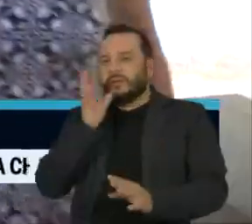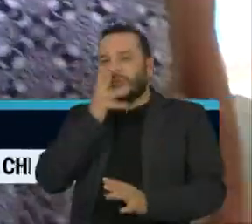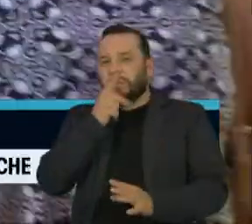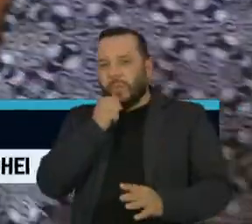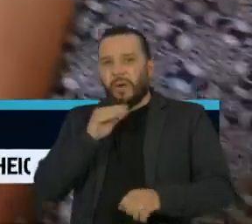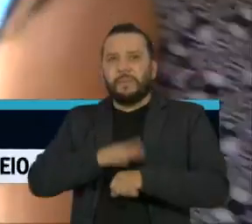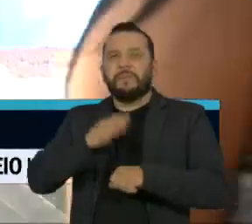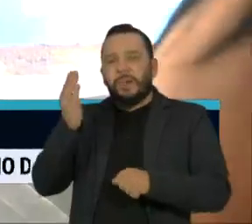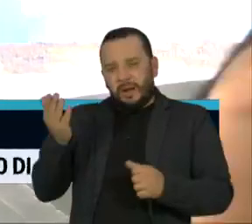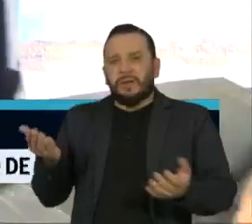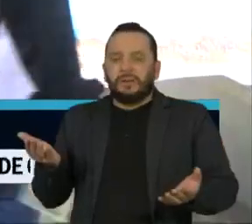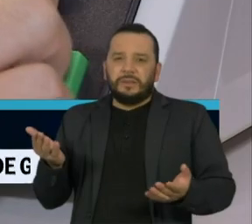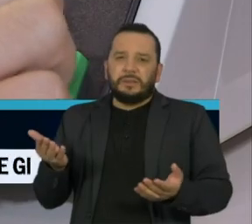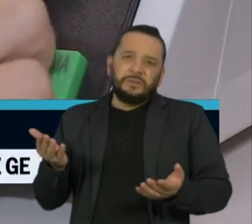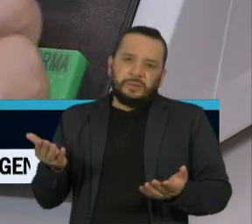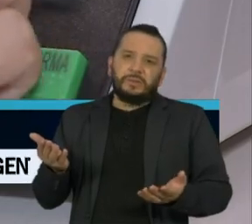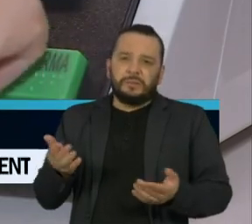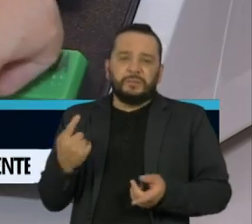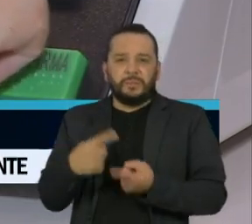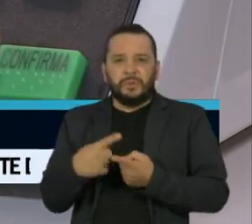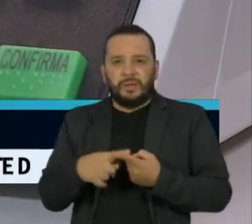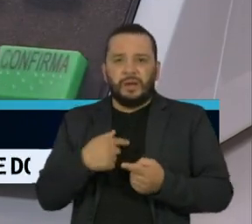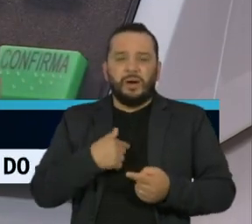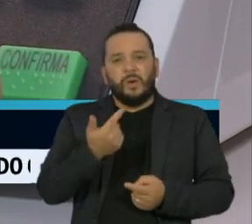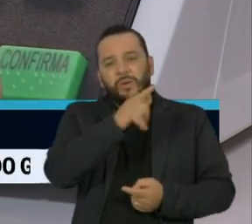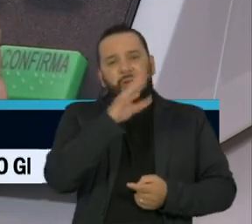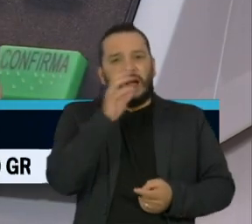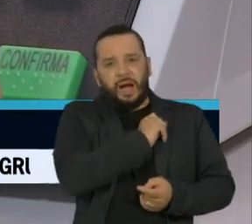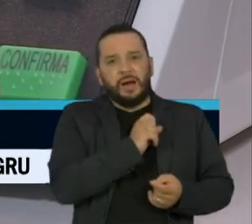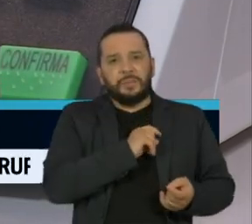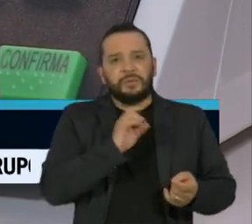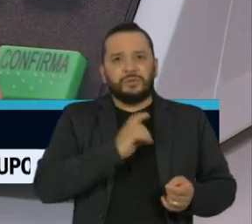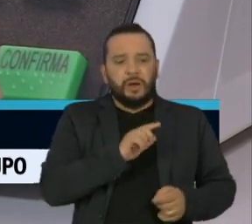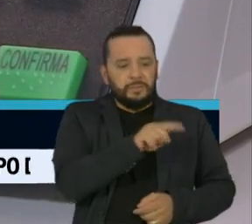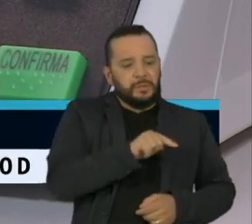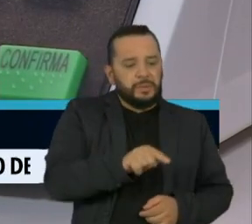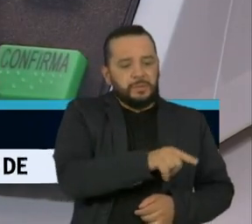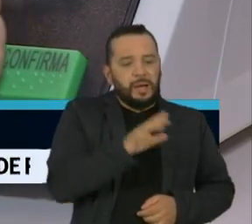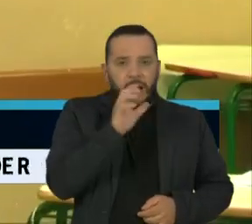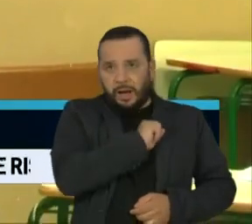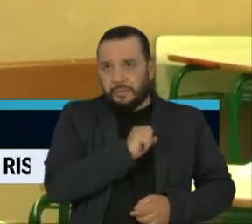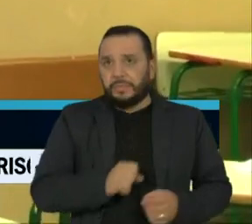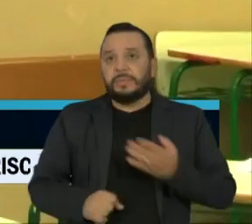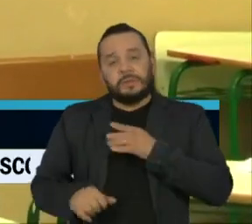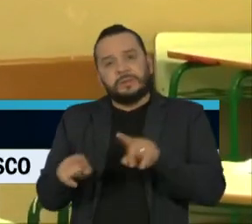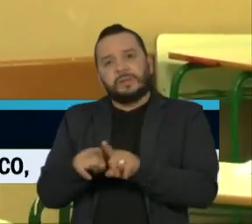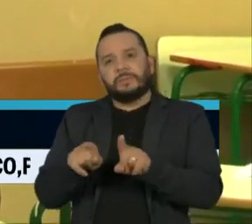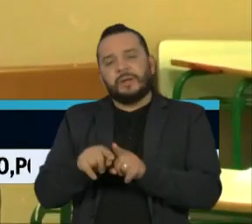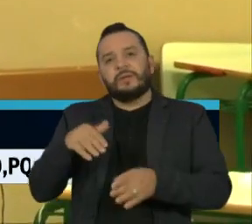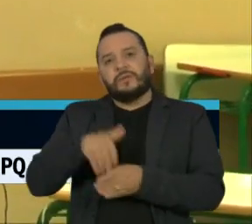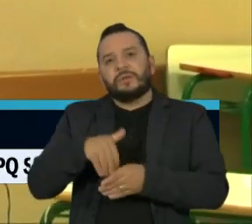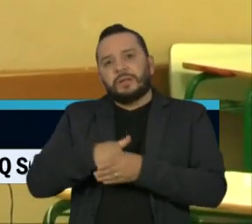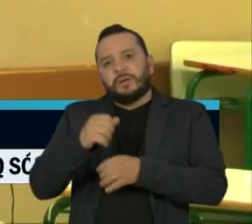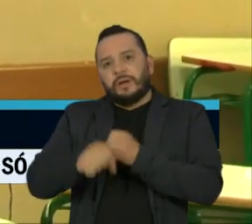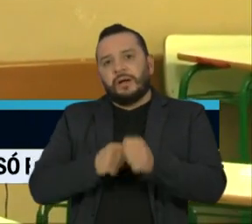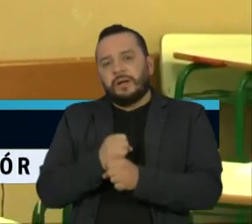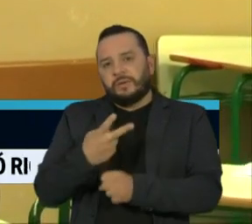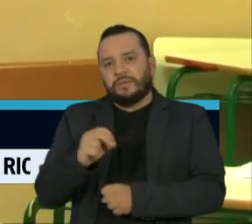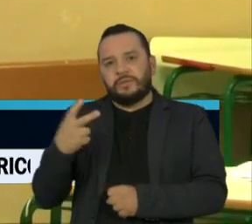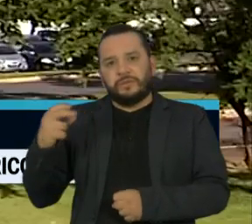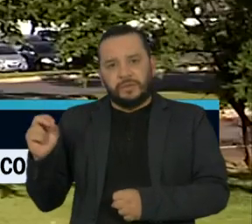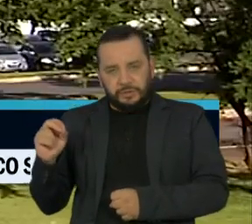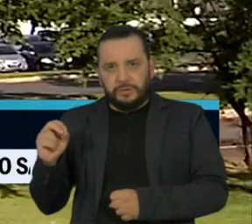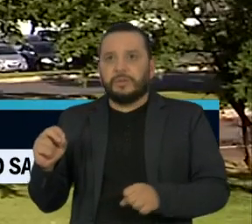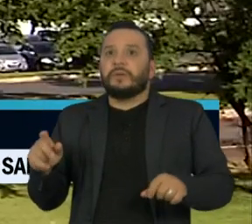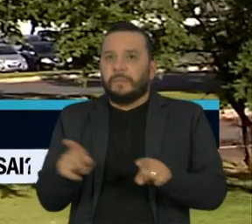mais demorada do que a manual. Essa questão deverá ser incluída nas resoluções das eleições de 2020 e deve ser